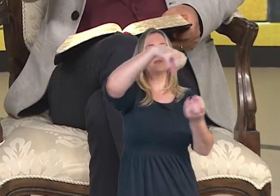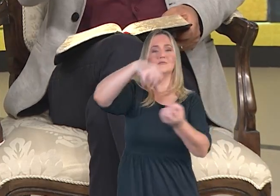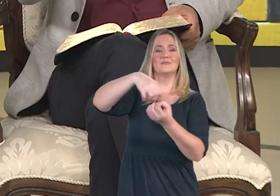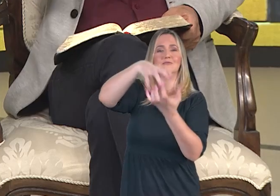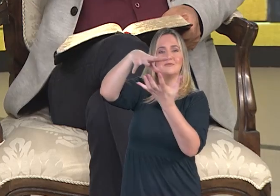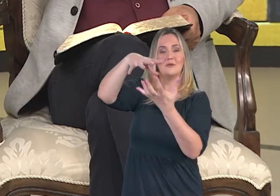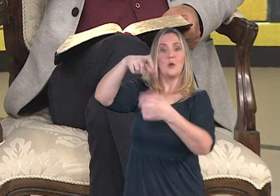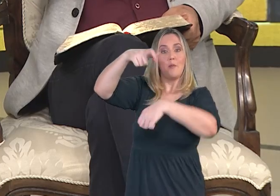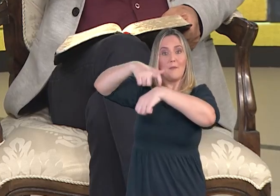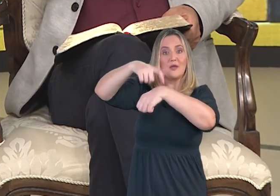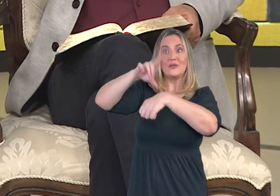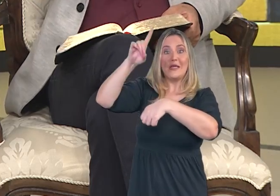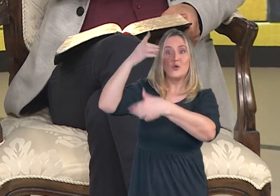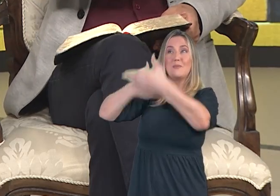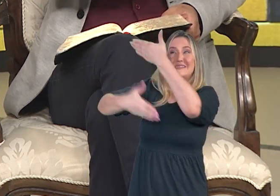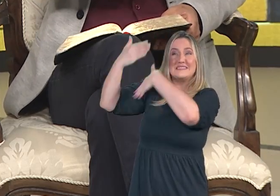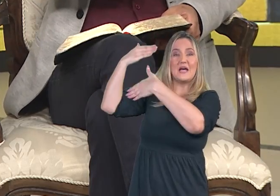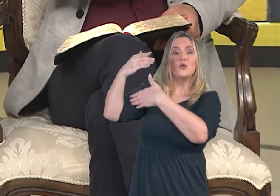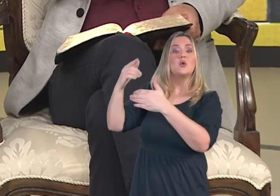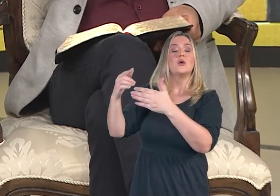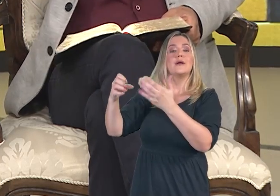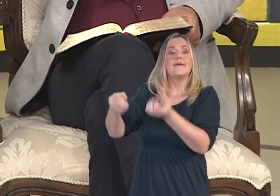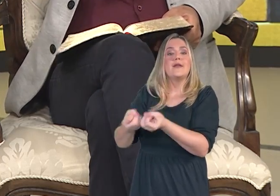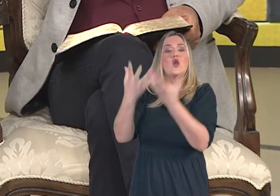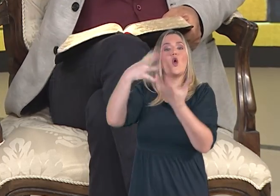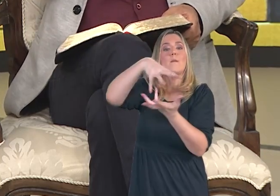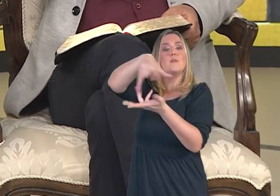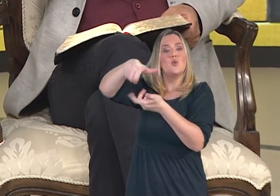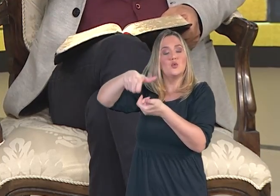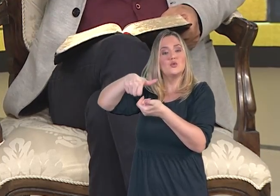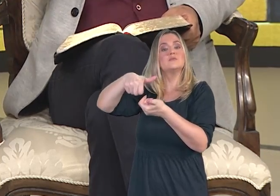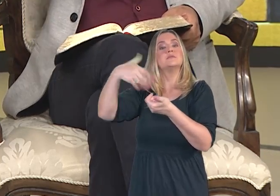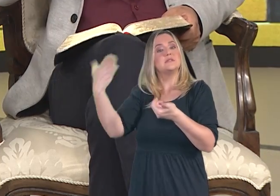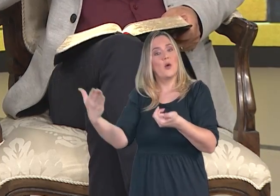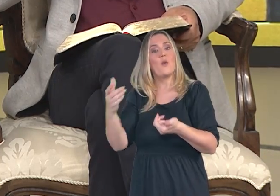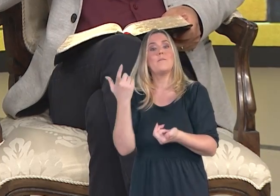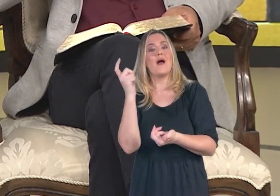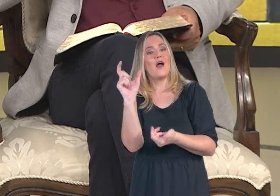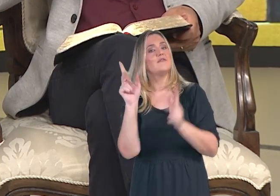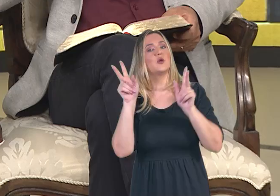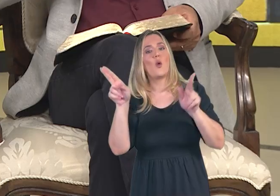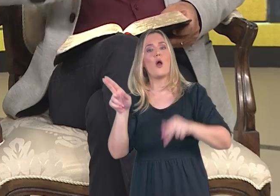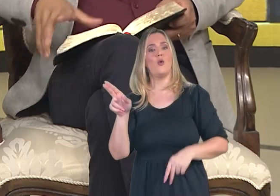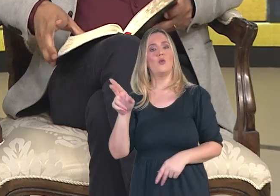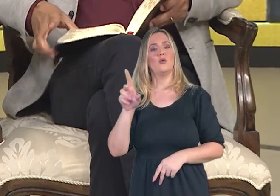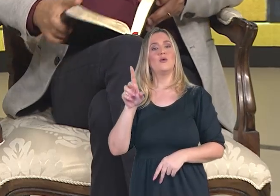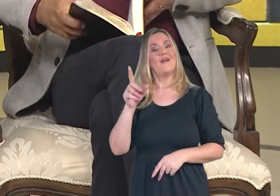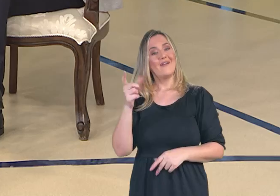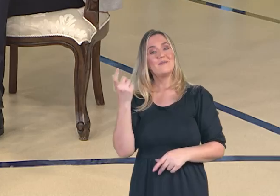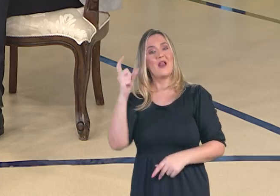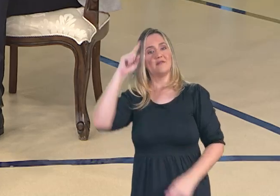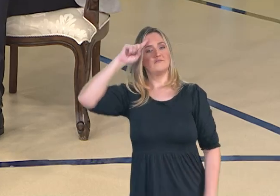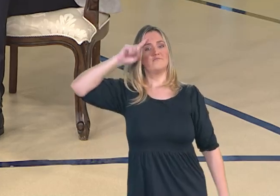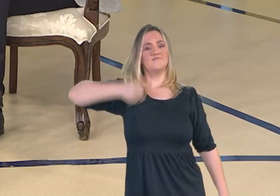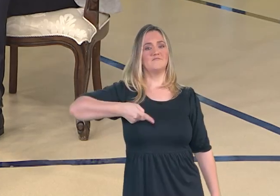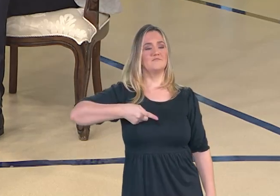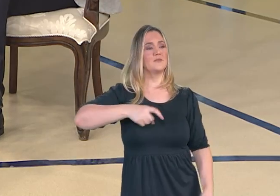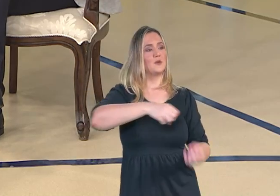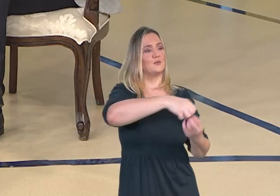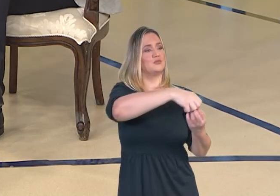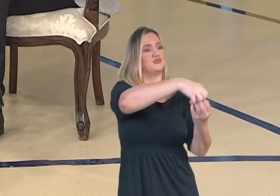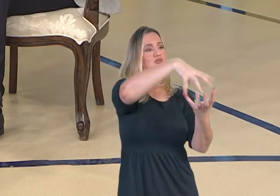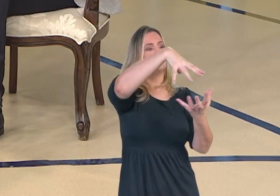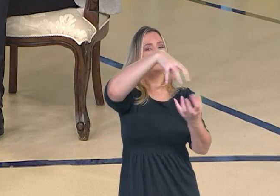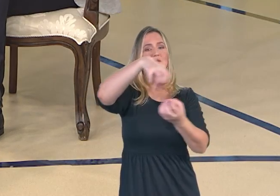que surgissem para dar sombra, no caso ali do profeta Jonas. Você pode ler depois na Bíblia. Agora, o